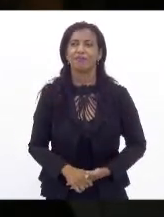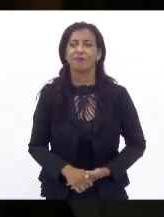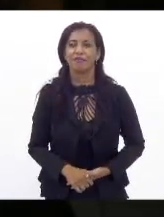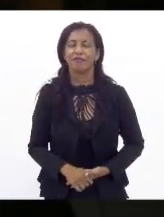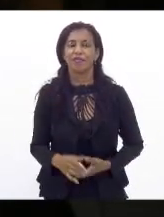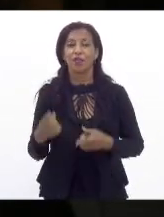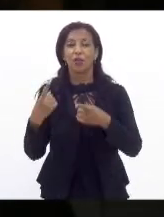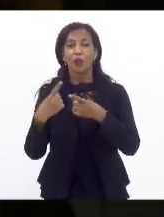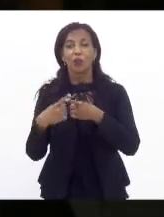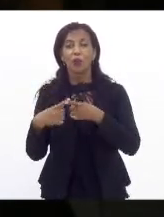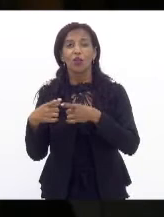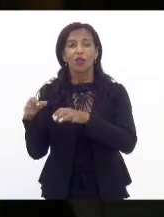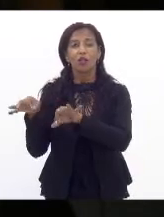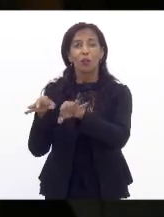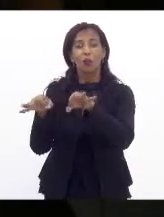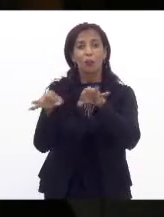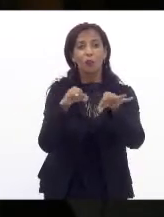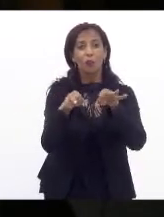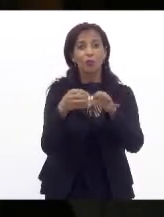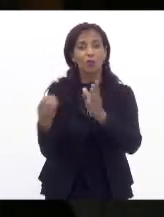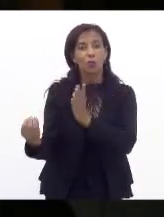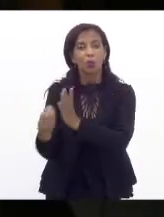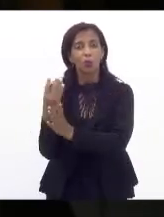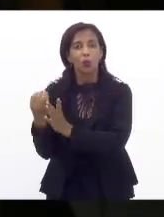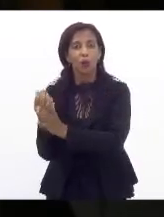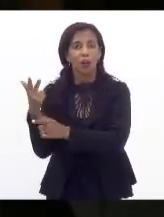porque produzirão um filme,